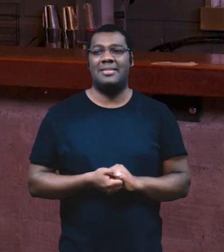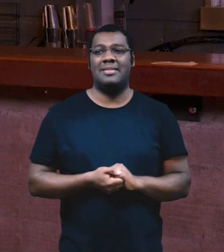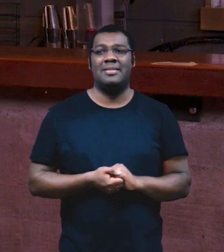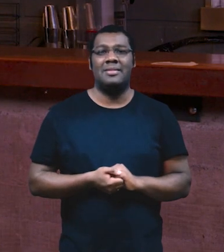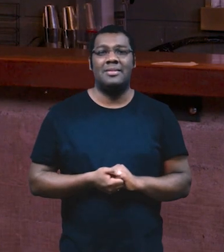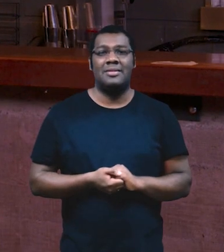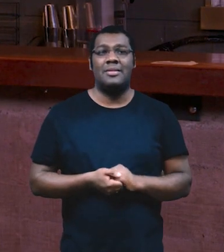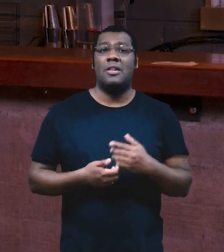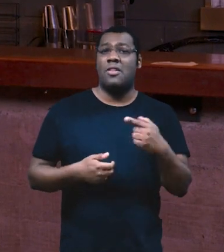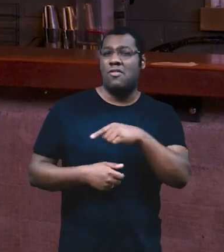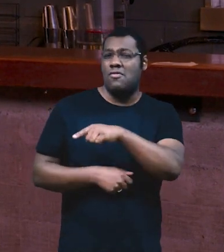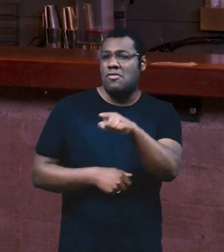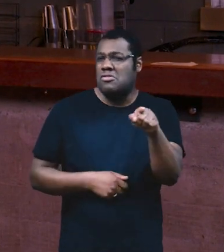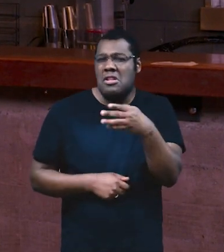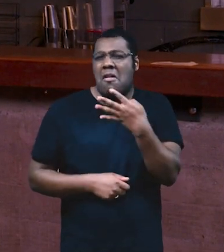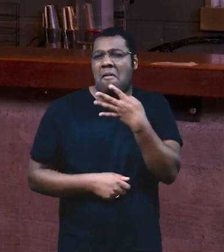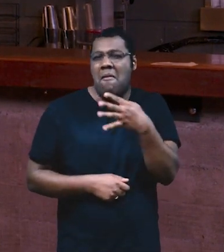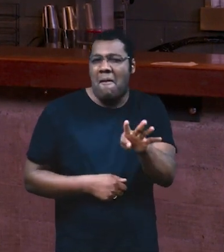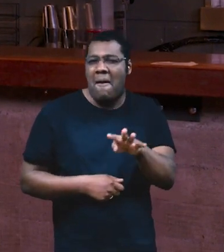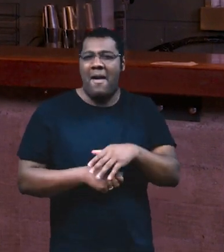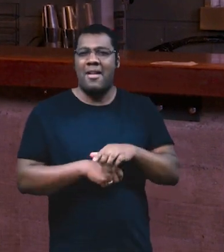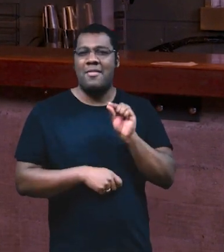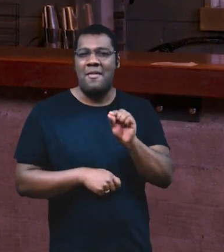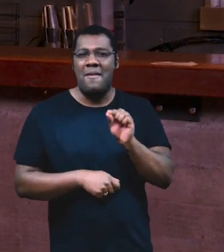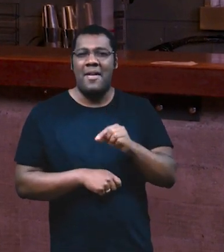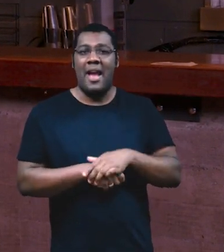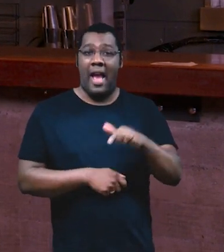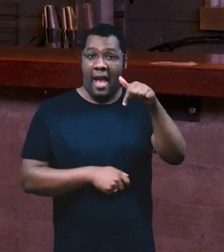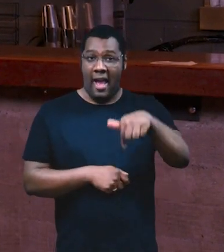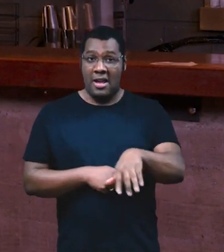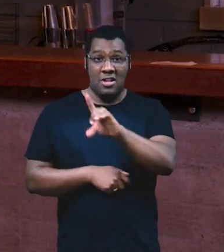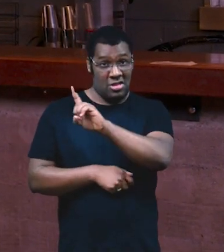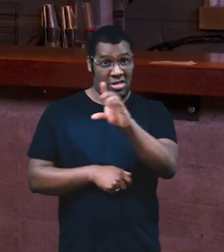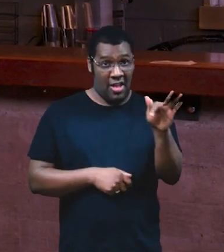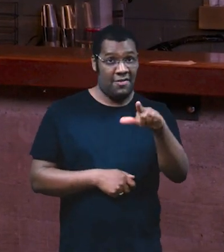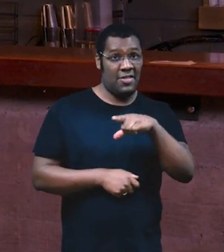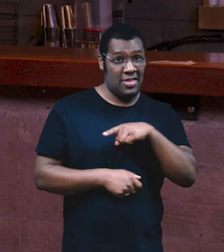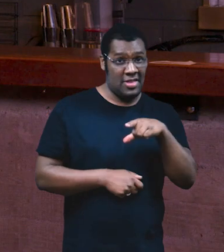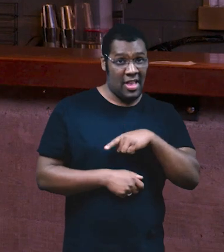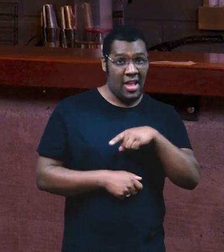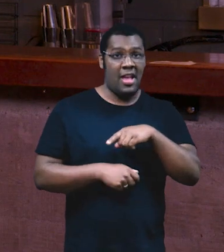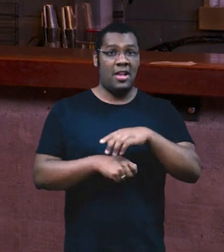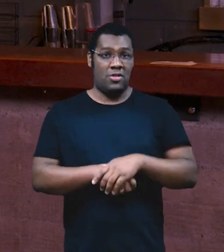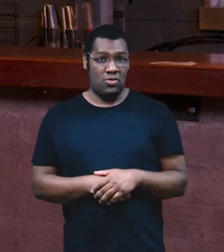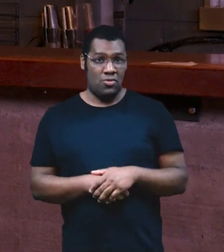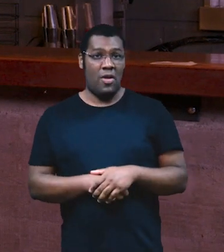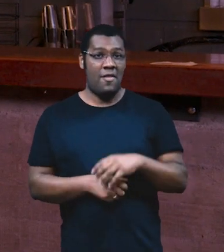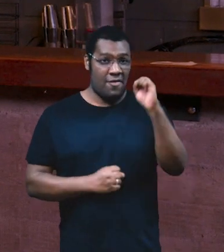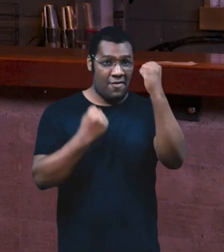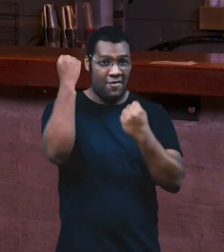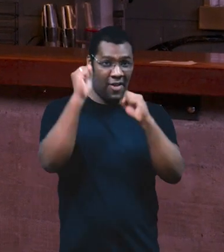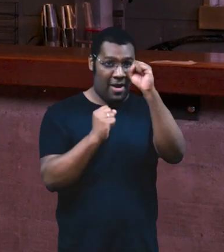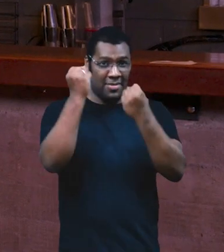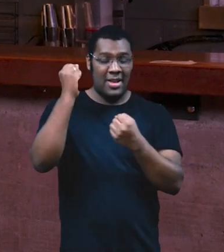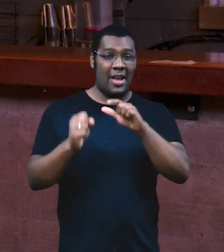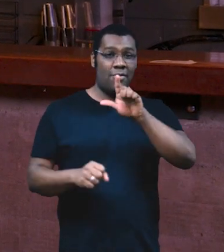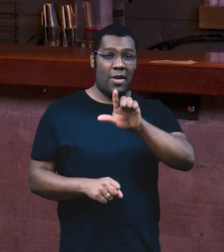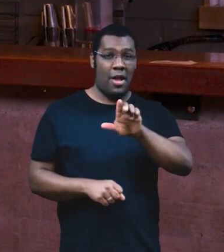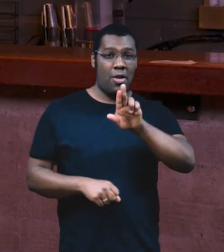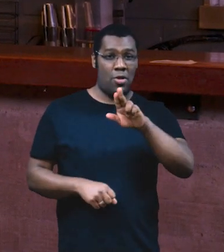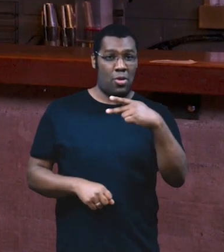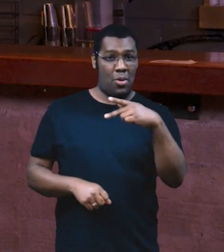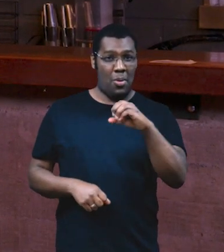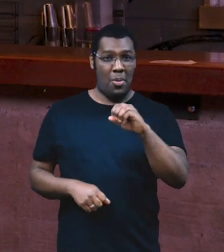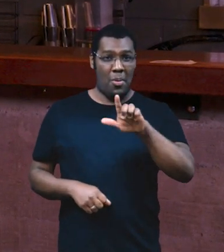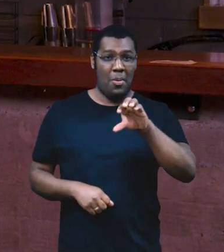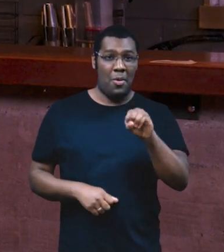O que talvez você não imagine é que aqui no Distrito Federal existe uma produção de lúpulo. E não é qualquer lúpulo, é